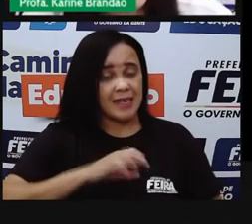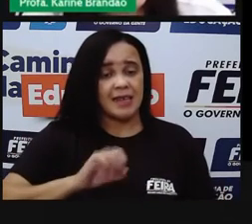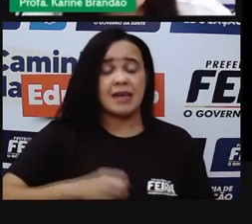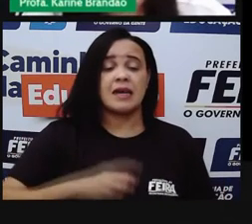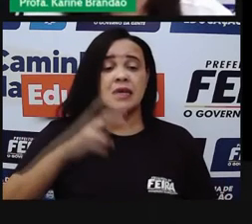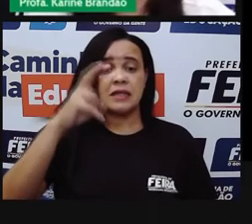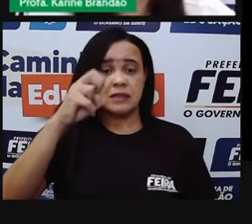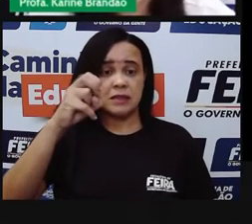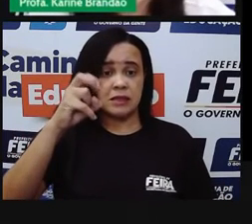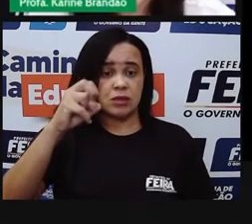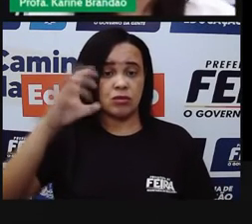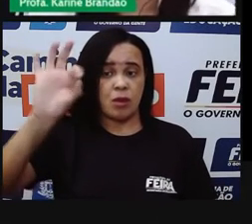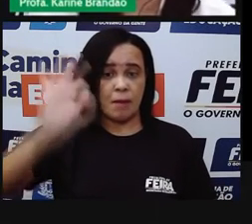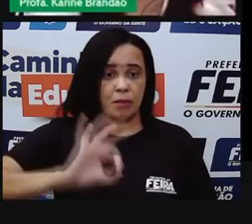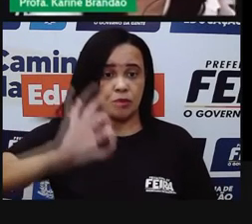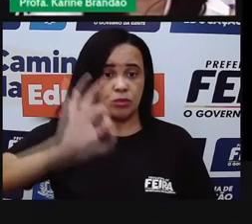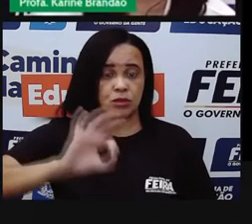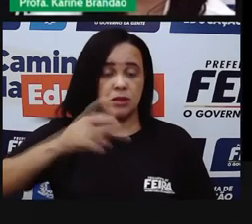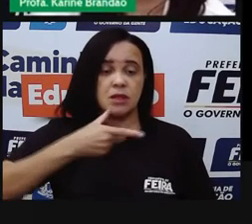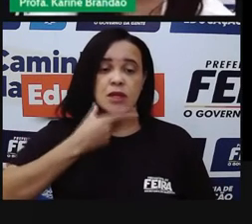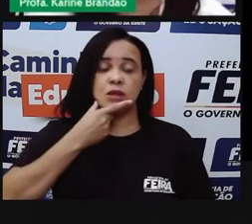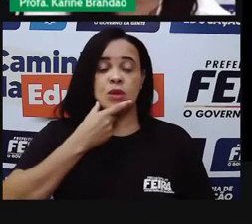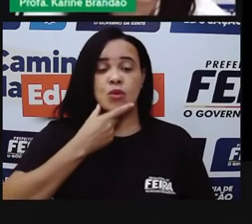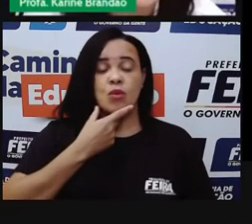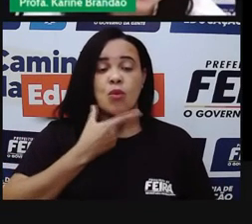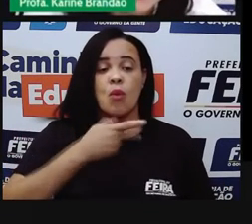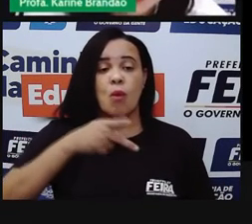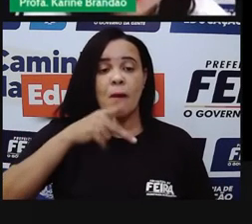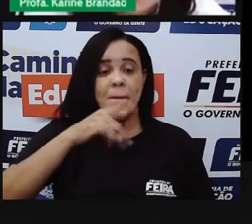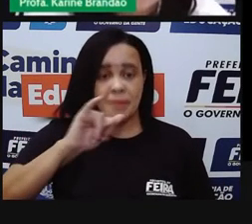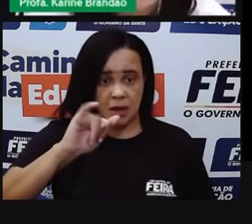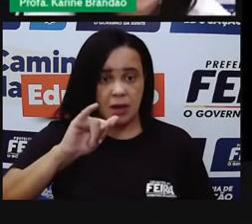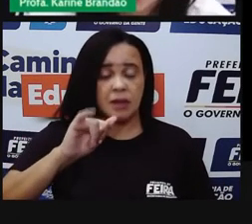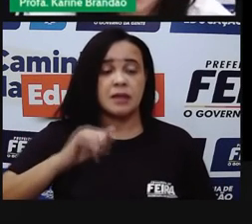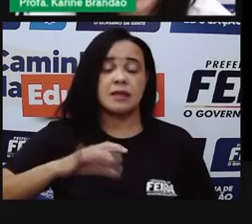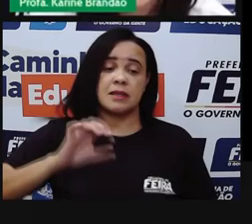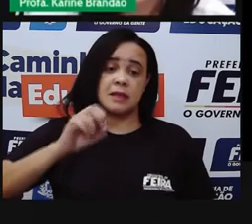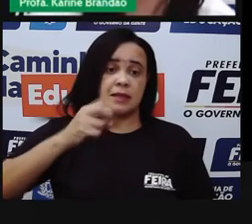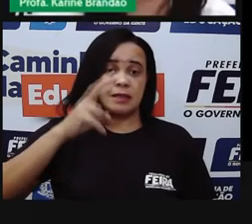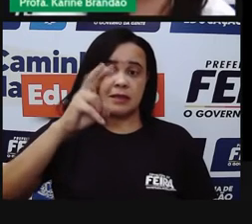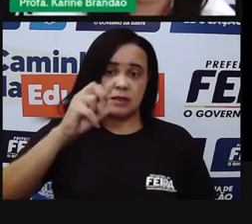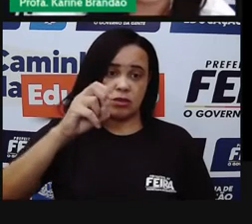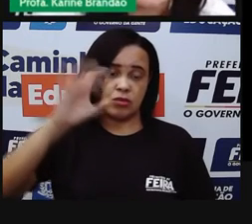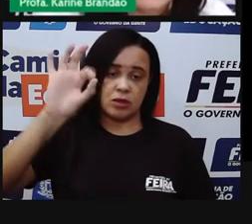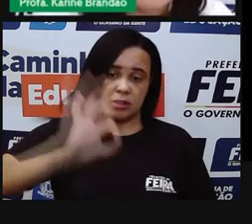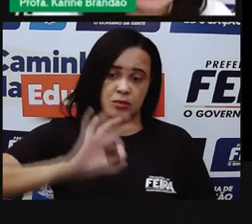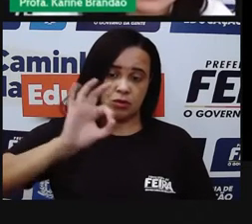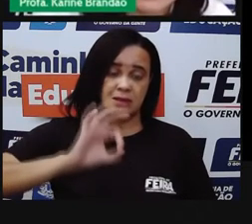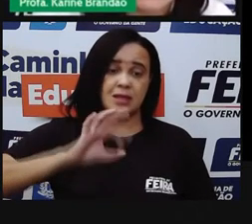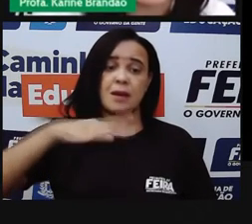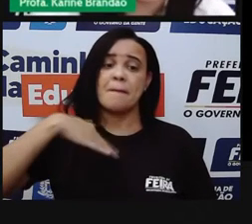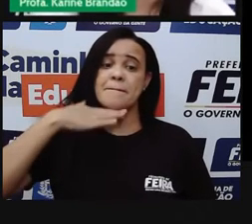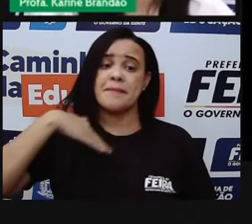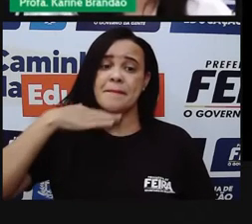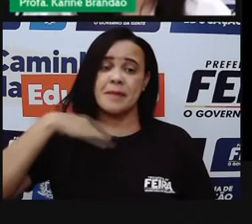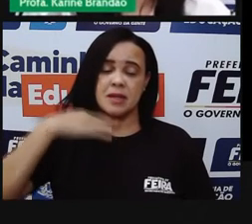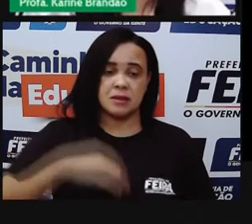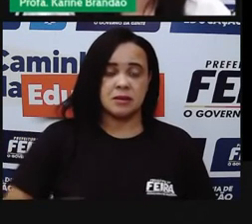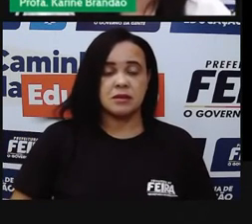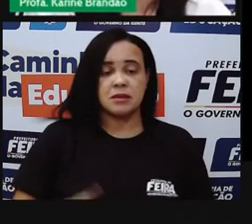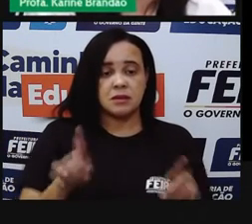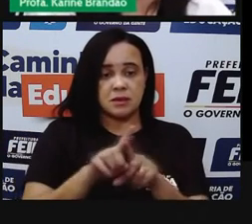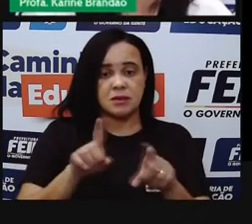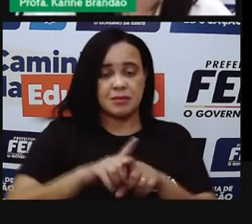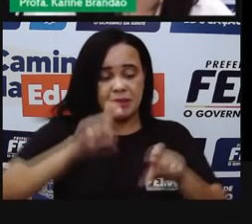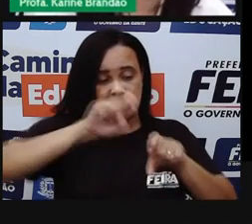das características do pai e 50% das características da mãe, ok? Quem mais faz reprodução sexuada além de